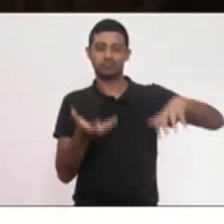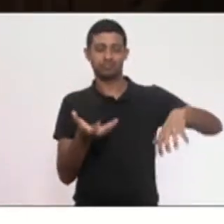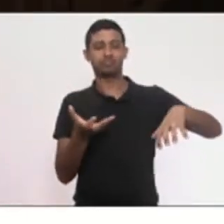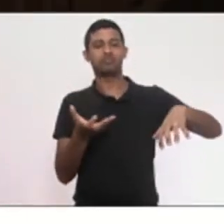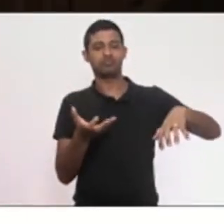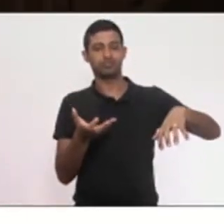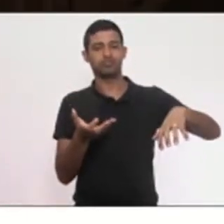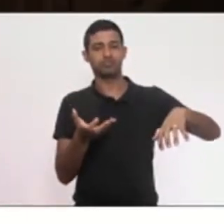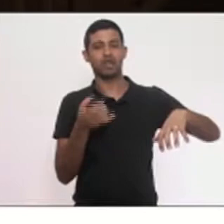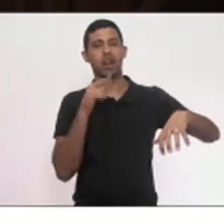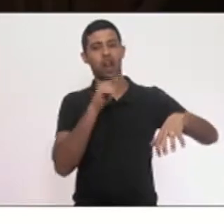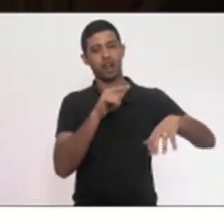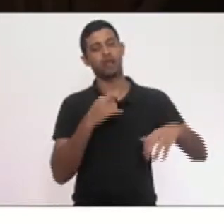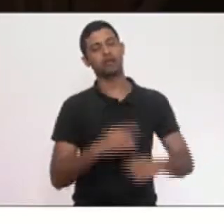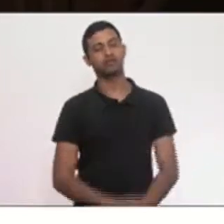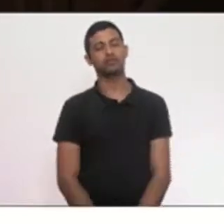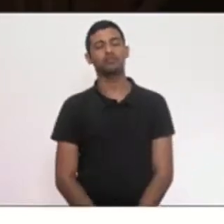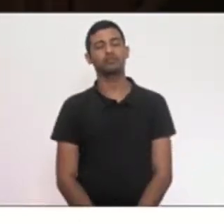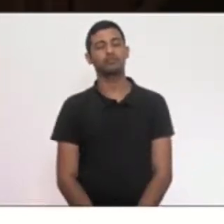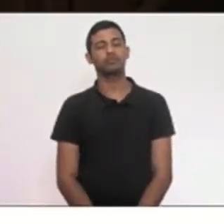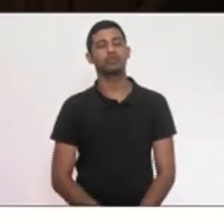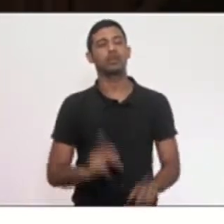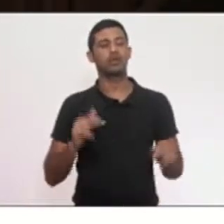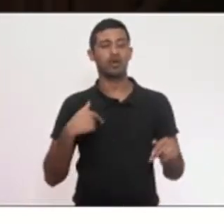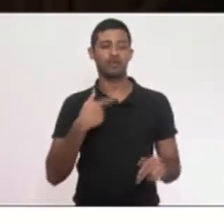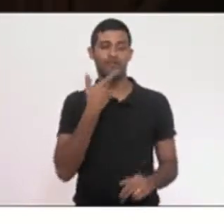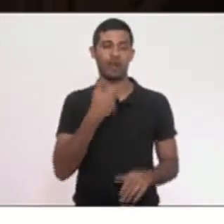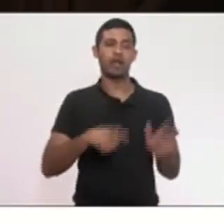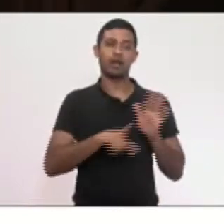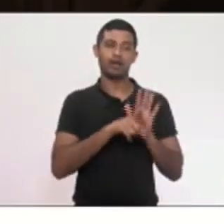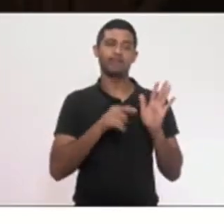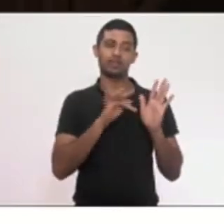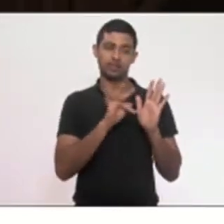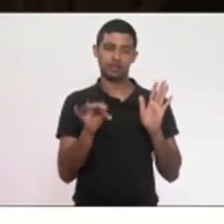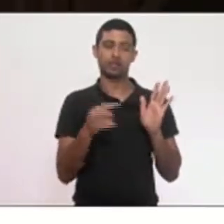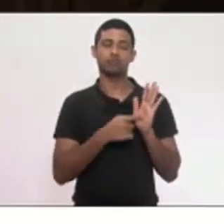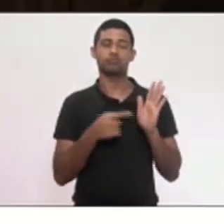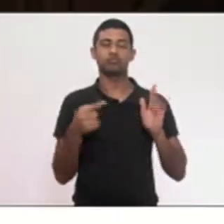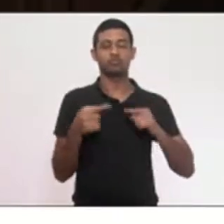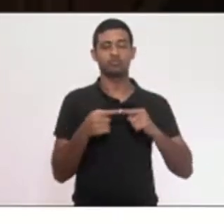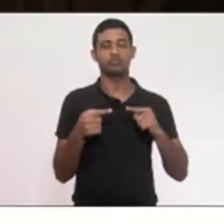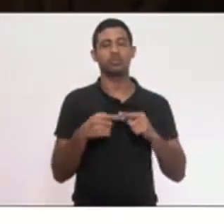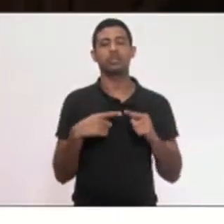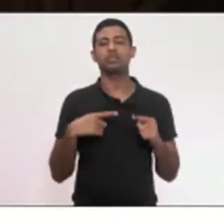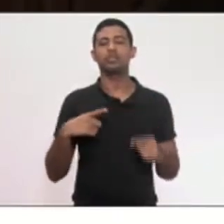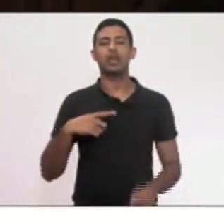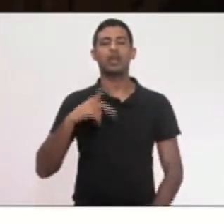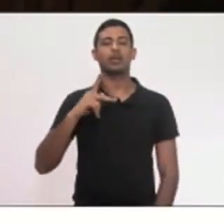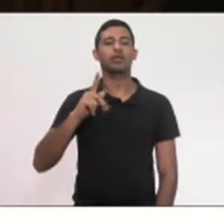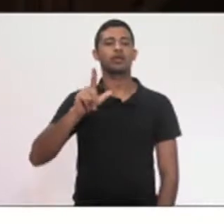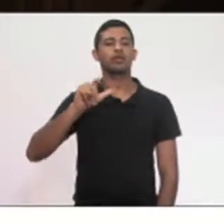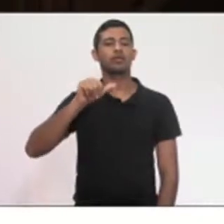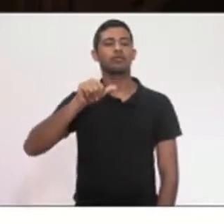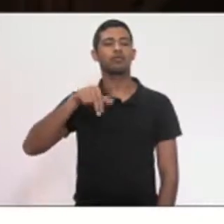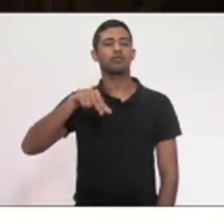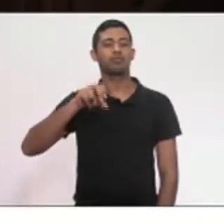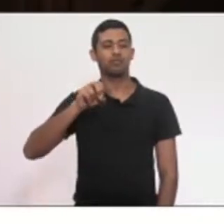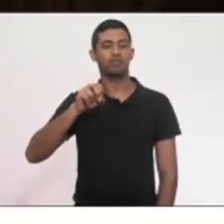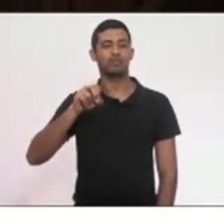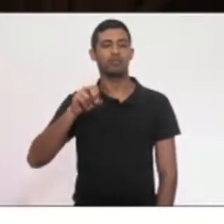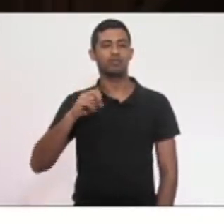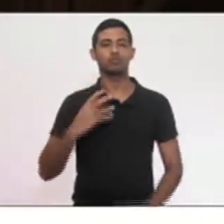Nacional, já que é, como eu disse, uma lei federal. Pois bem, este plano está estruturado em 20